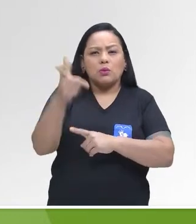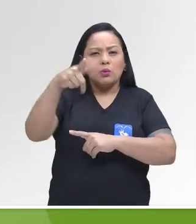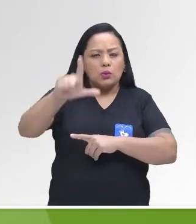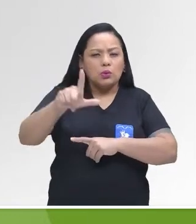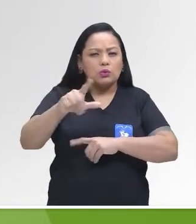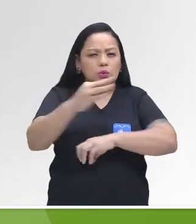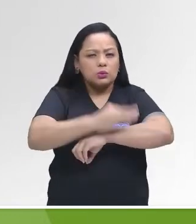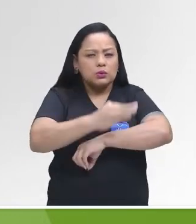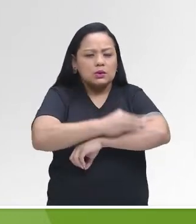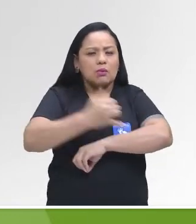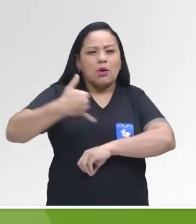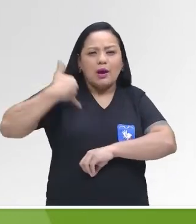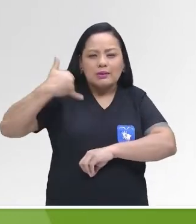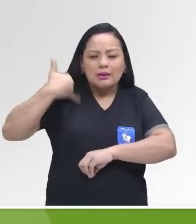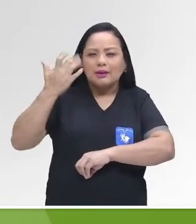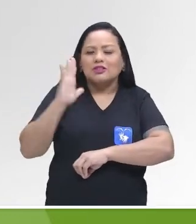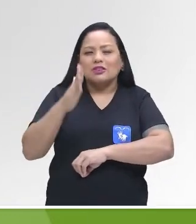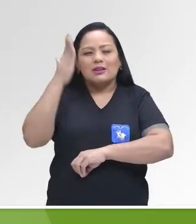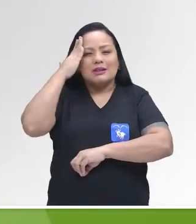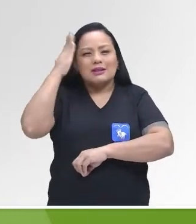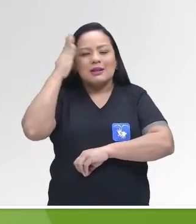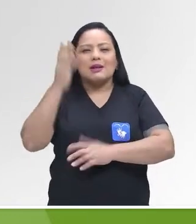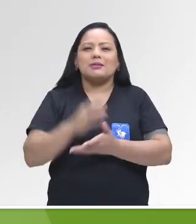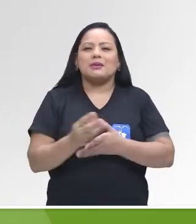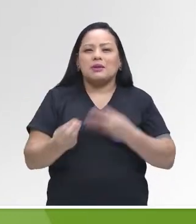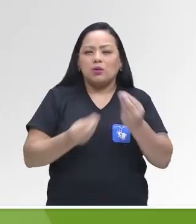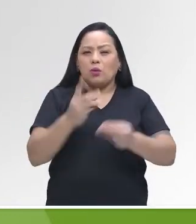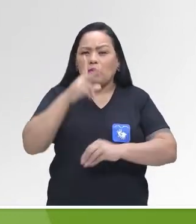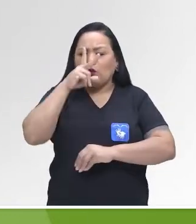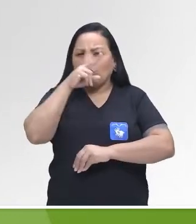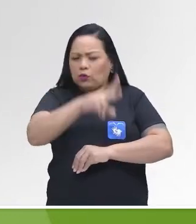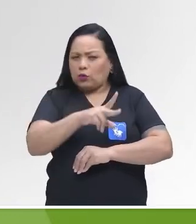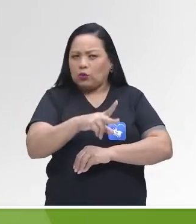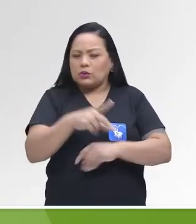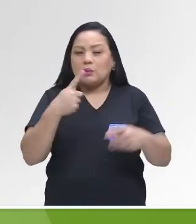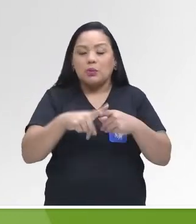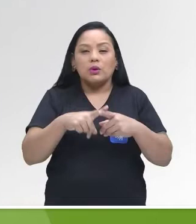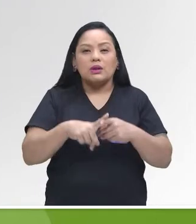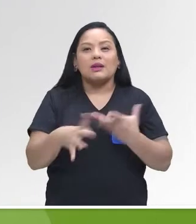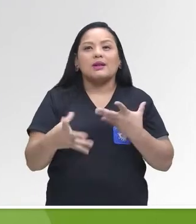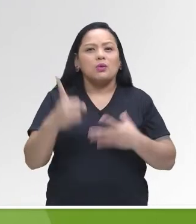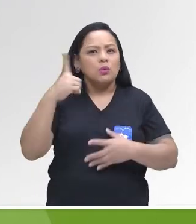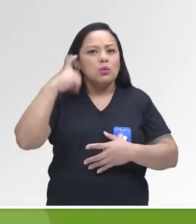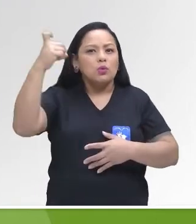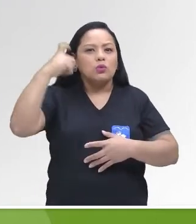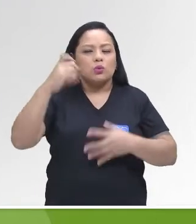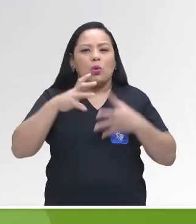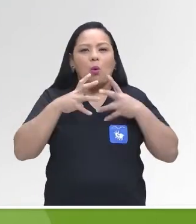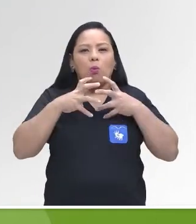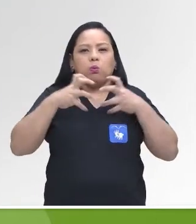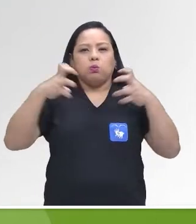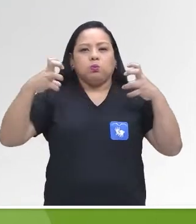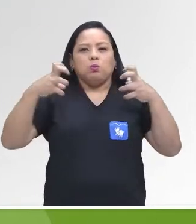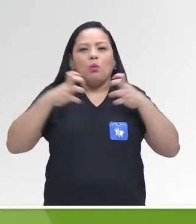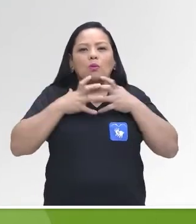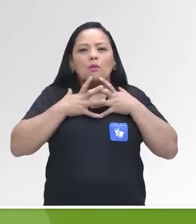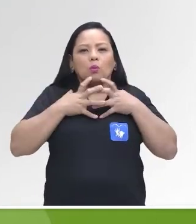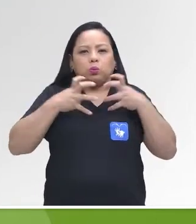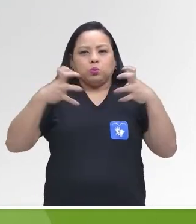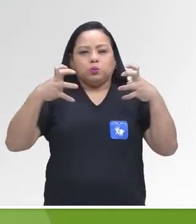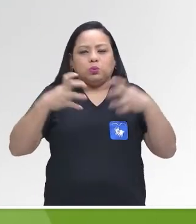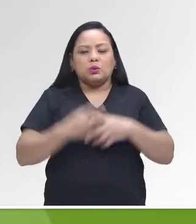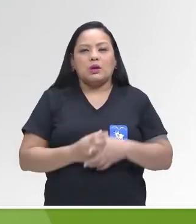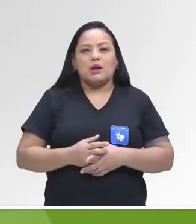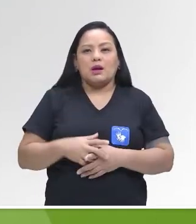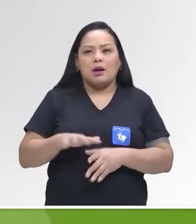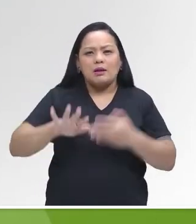reconhece a idade que esse sapo tem, né? A força que ele tem só pelo som, né? E aí a altura também já faz